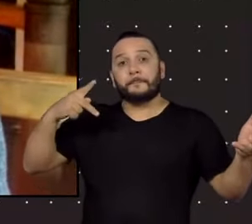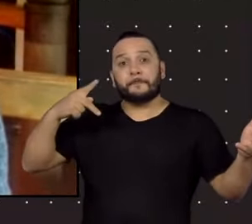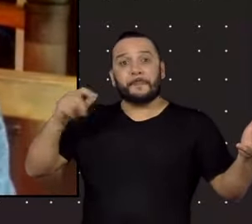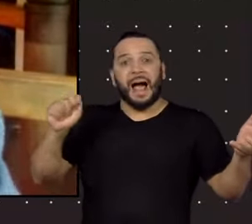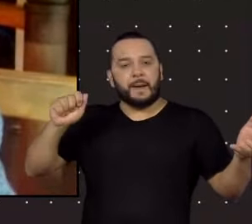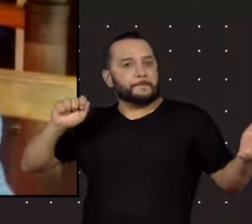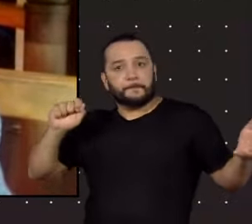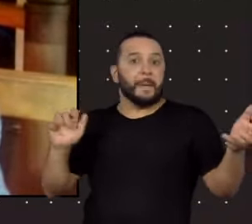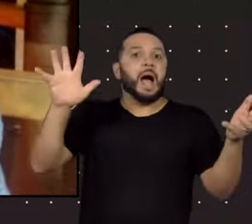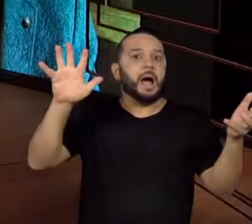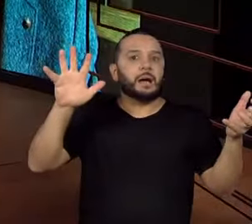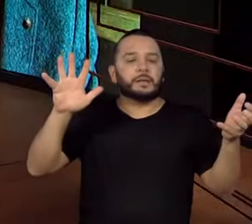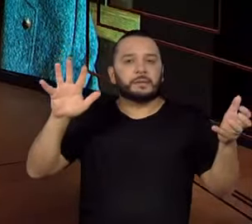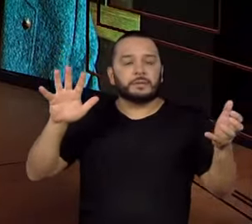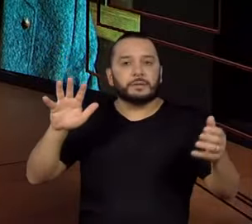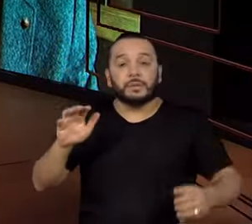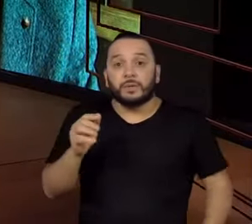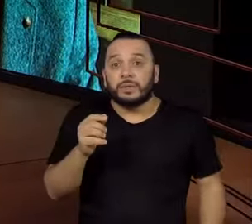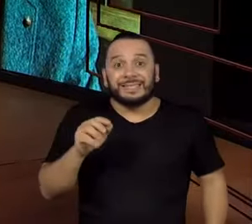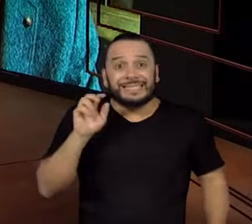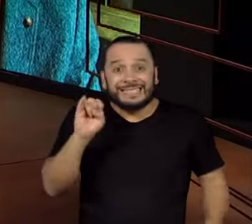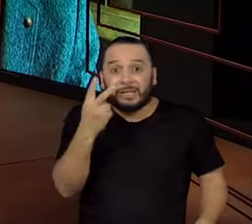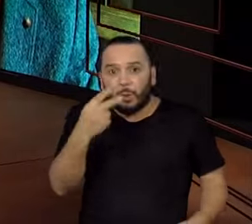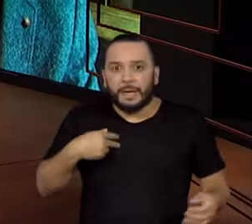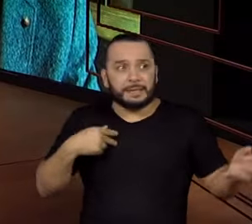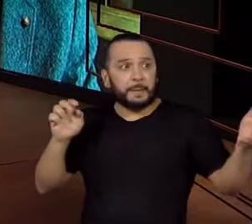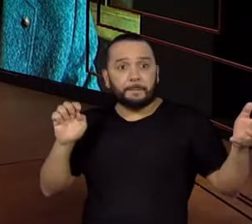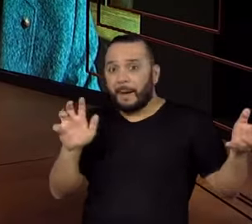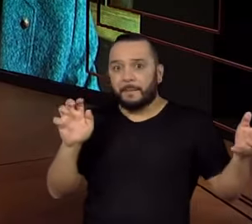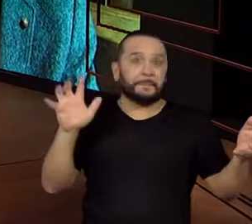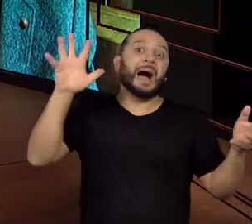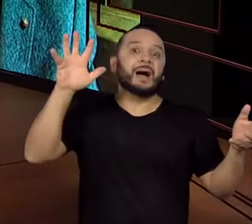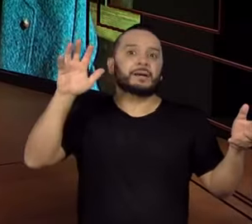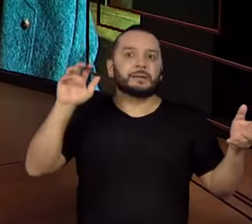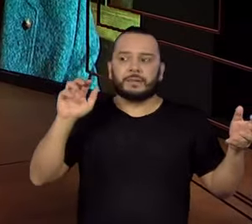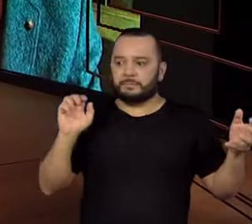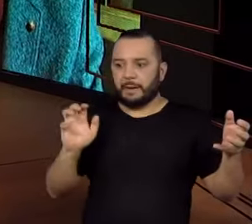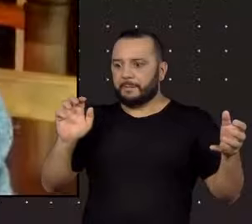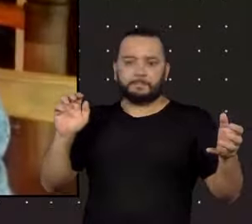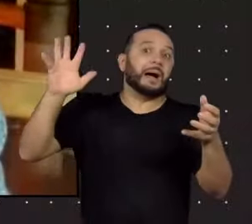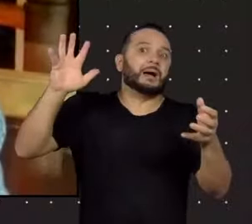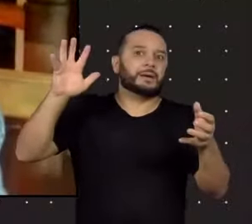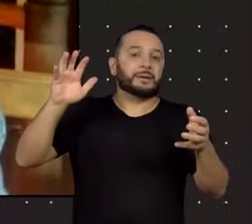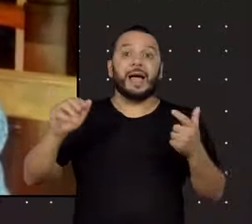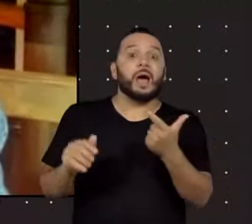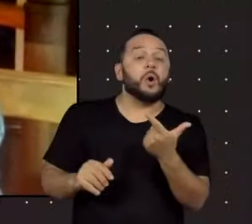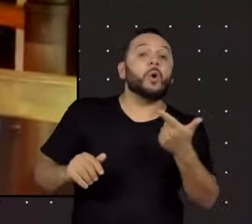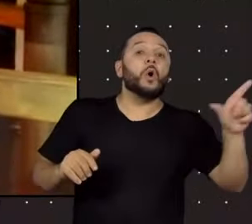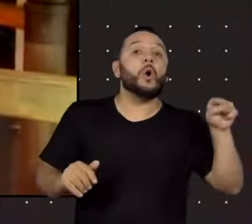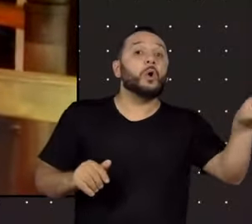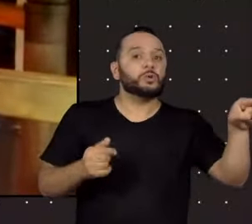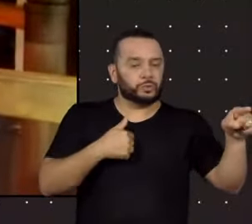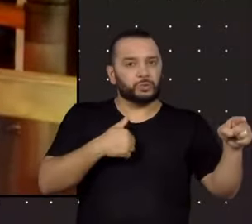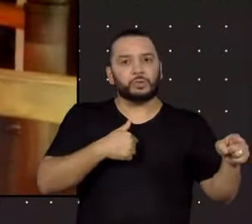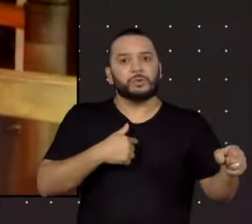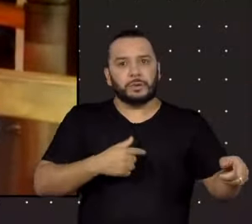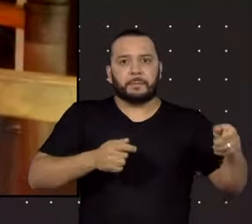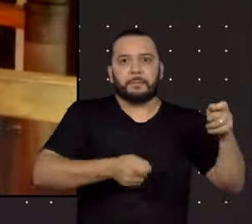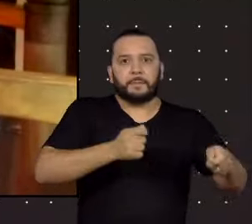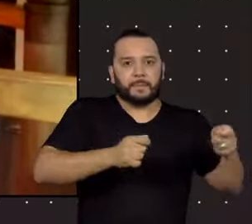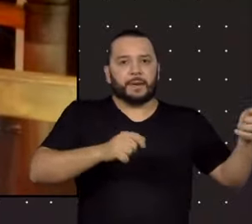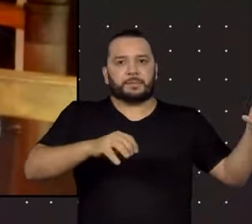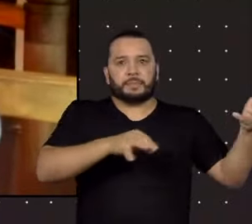de segundo. E se faz pá, pá, pá, pá, o pá de cima foi tocado por um outro instrumento lá em cima. Aqui durou 1/8